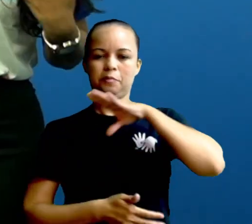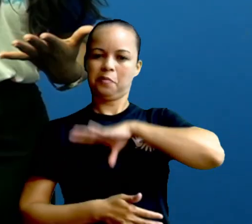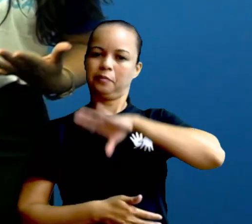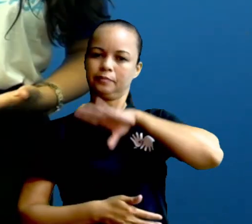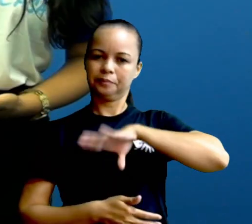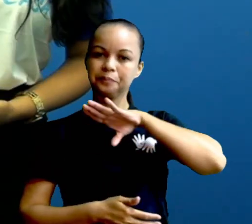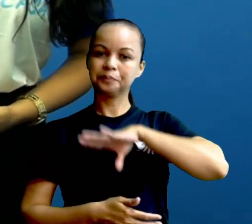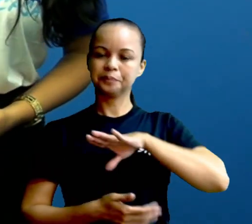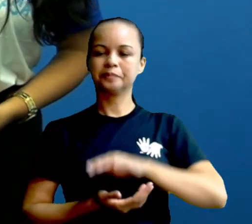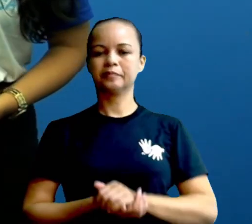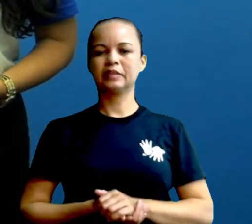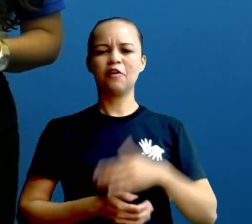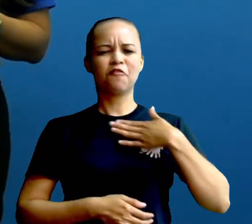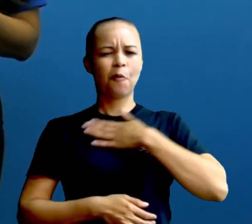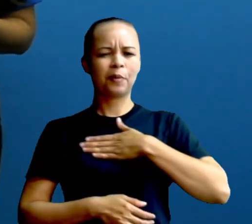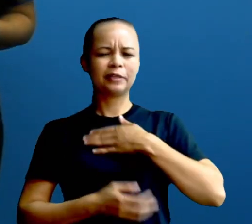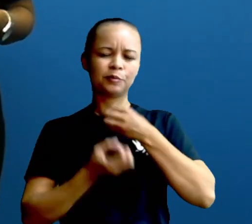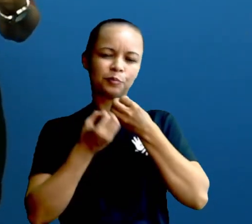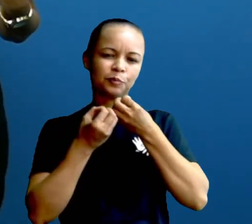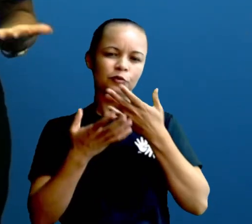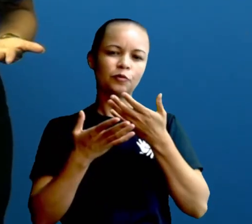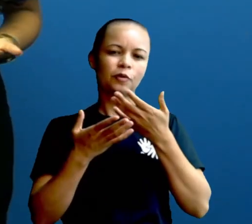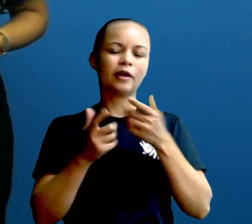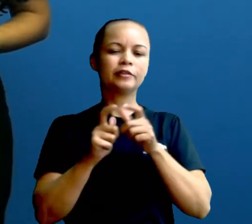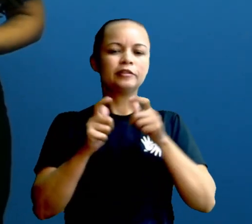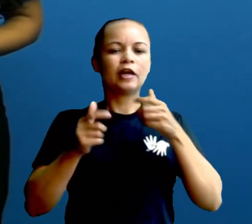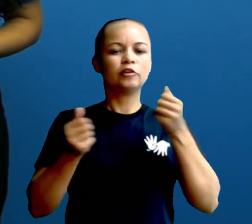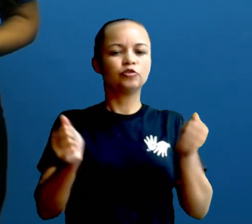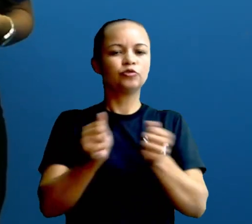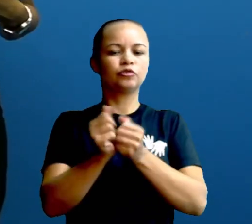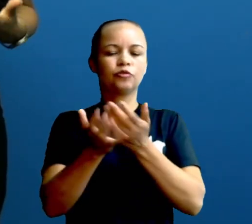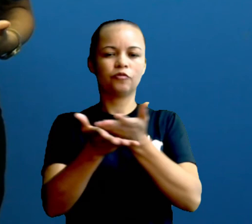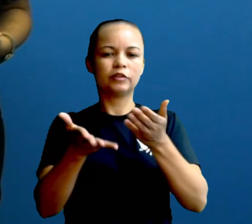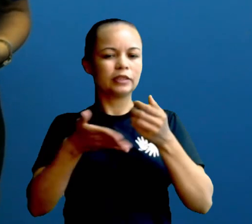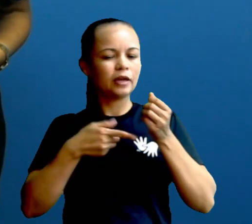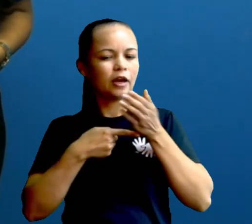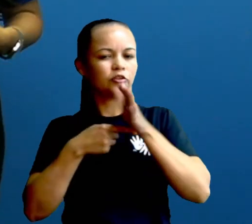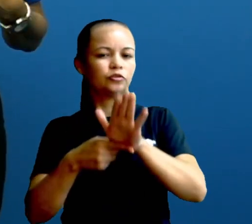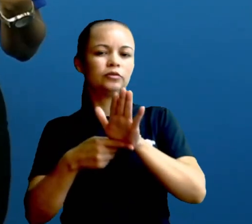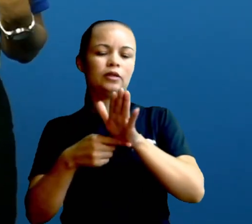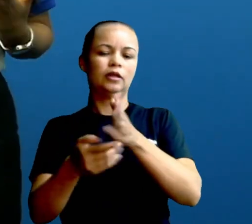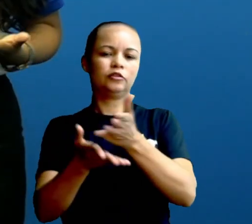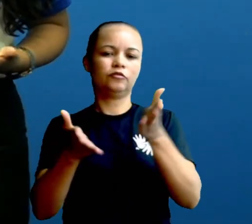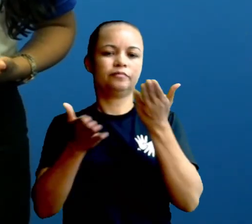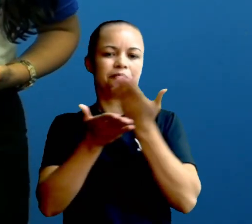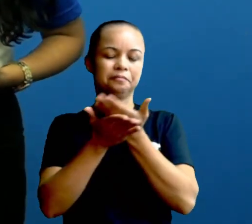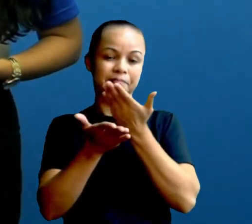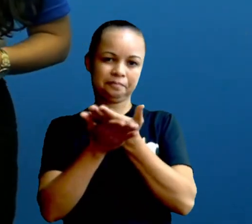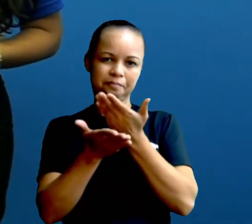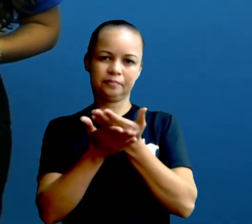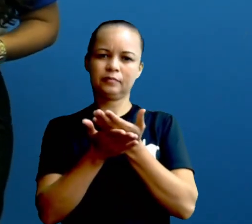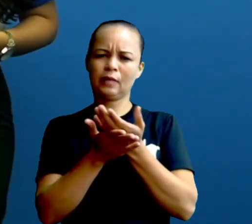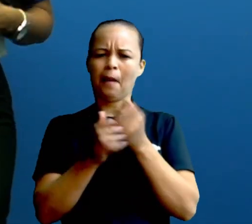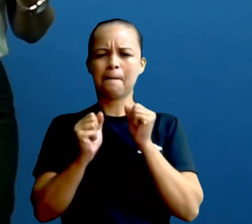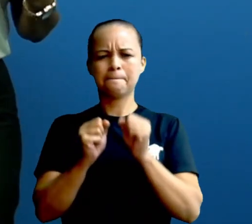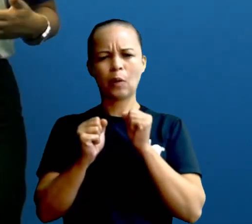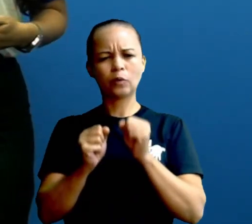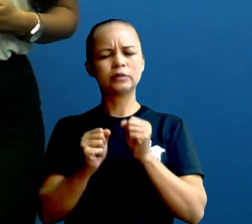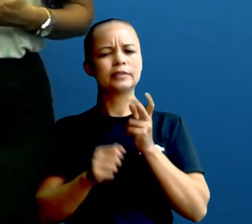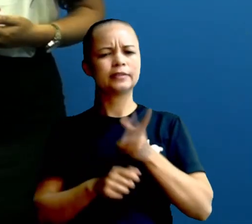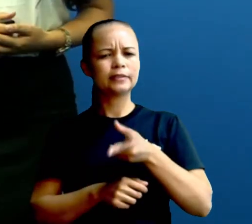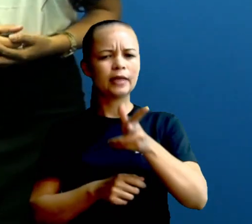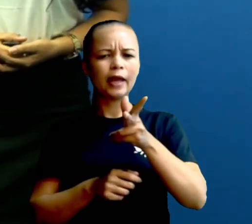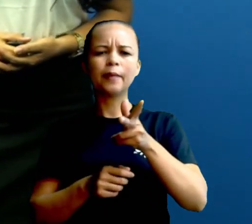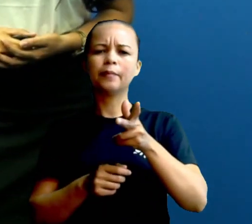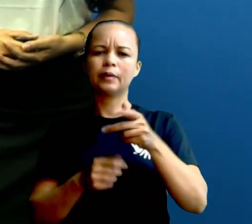aula de língua portuguesa. Foi um prazer muito grande estar aqui com vocês, ajudando aí nos estudos. Podem